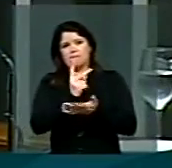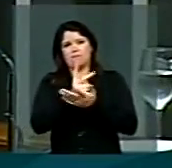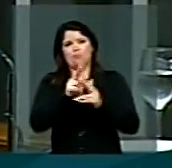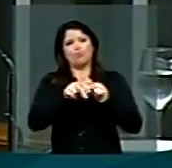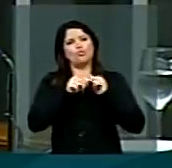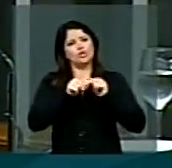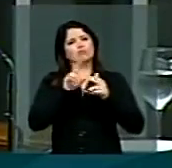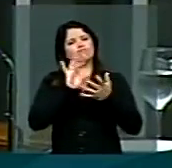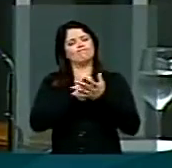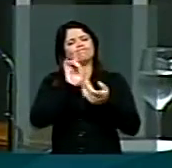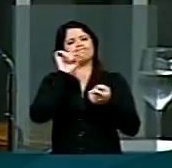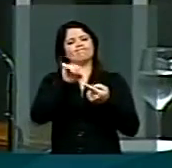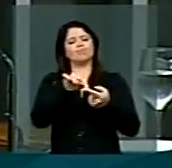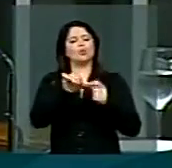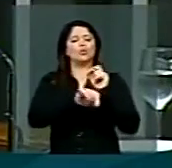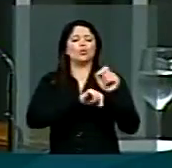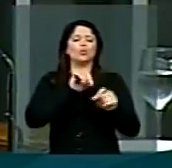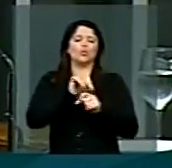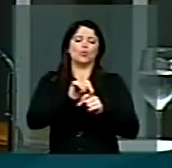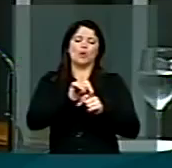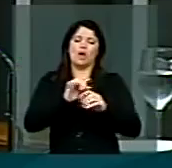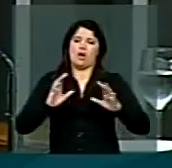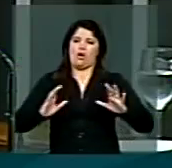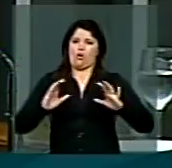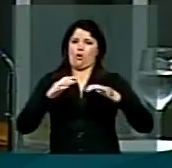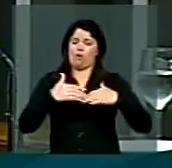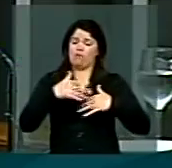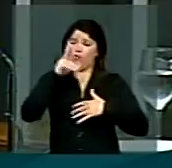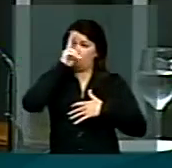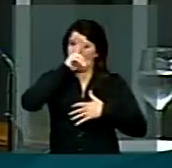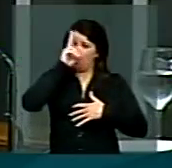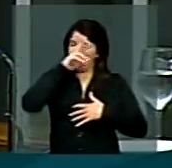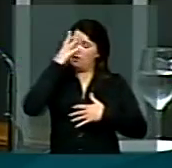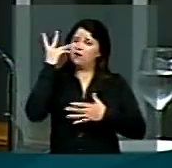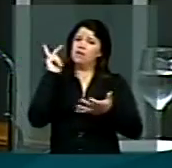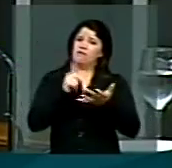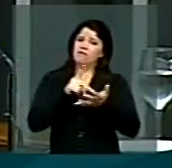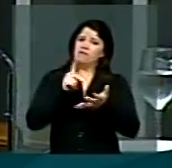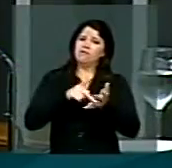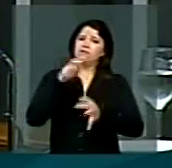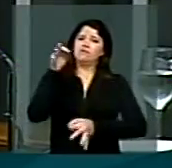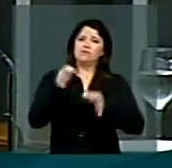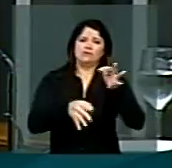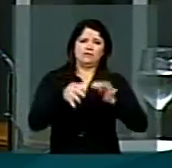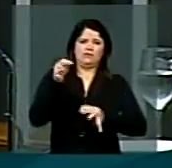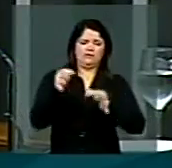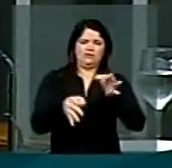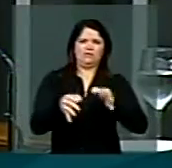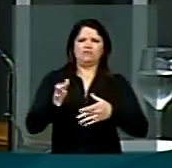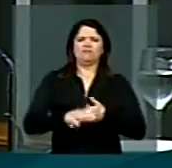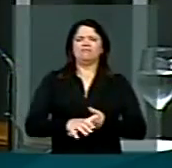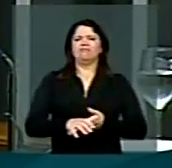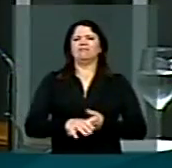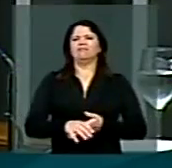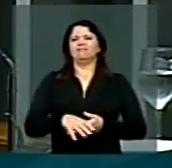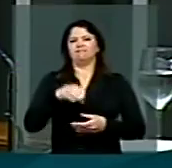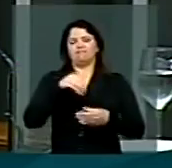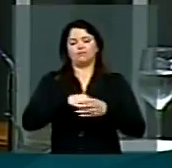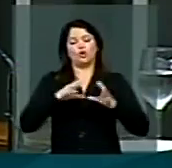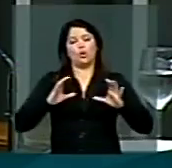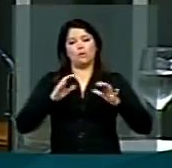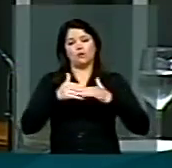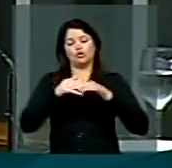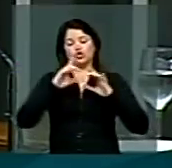uma iniciativa da Comissão Memória, Verdade e Justiça, da Comissão de